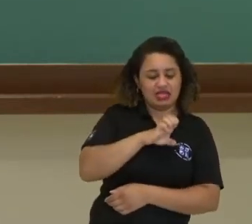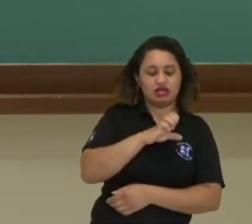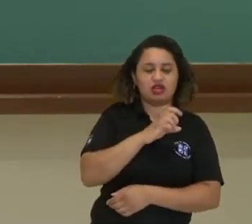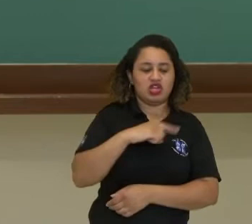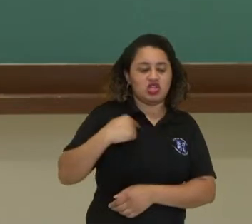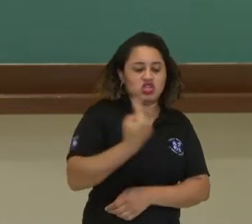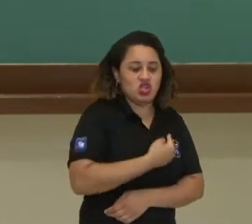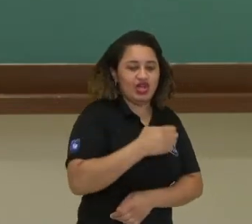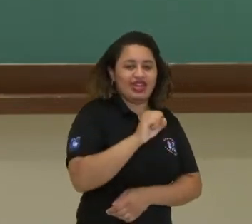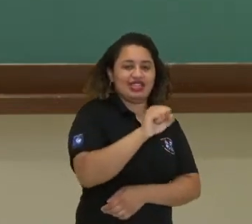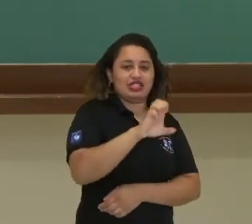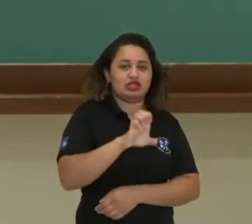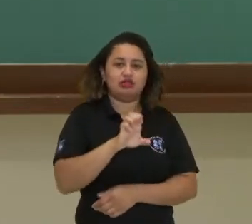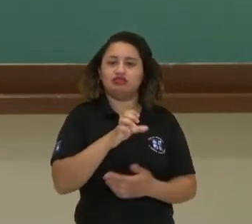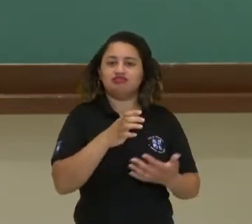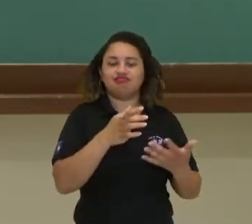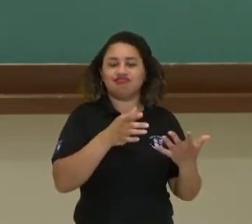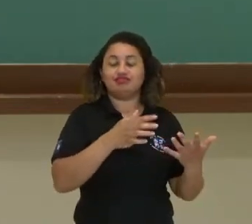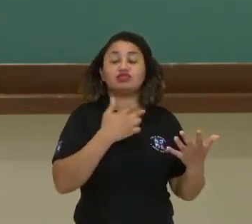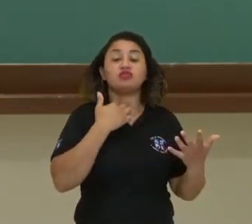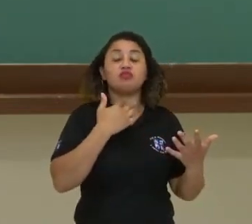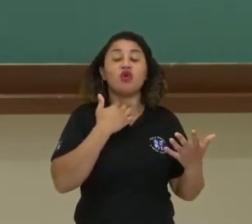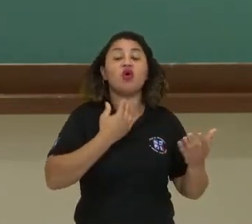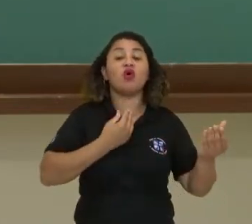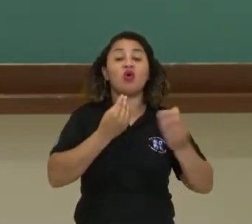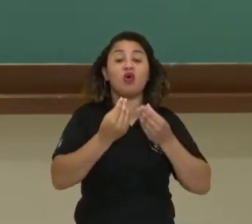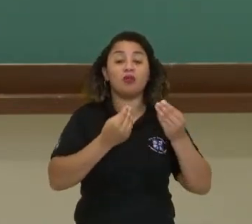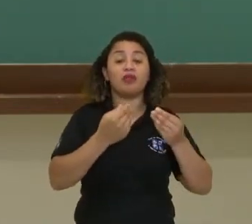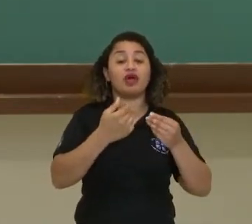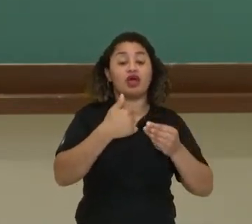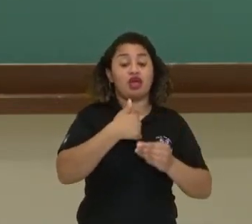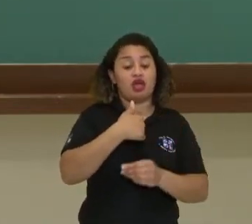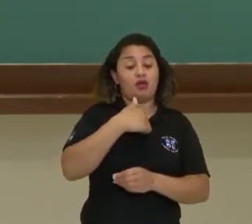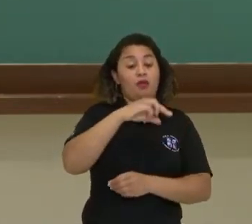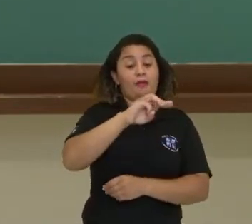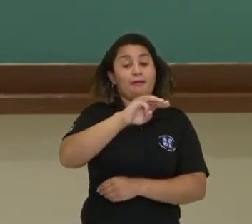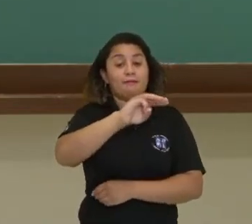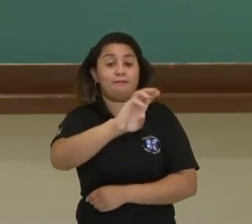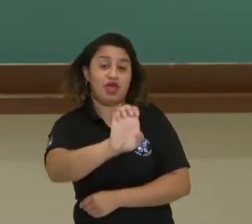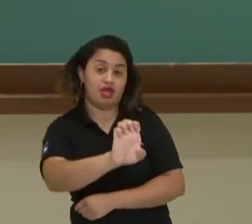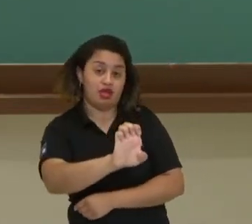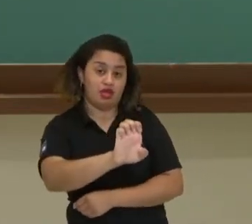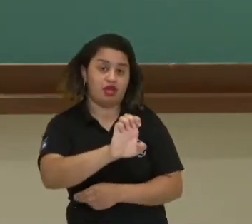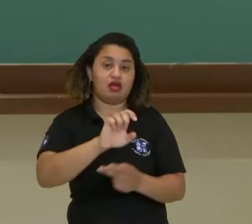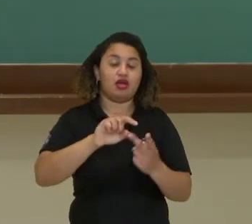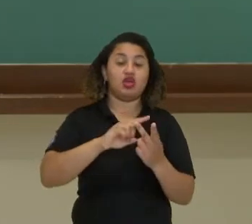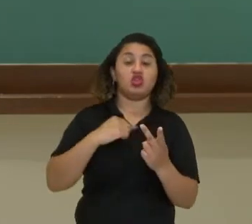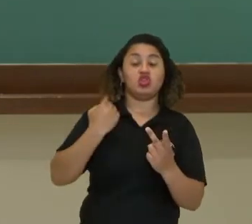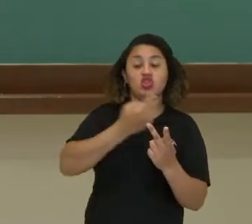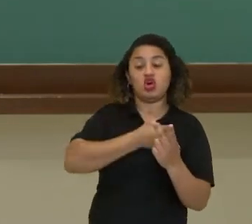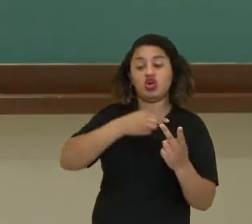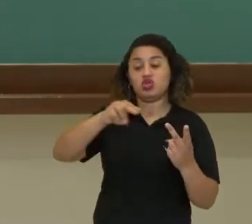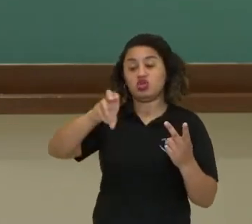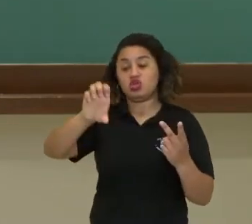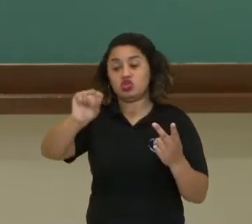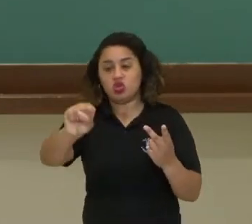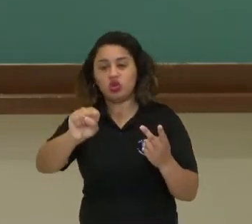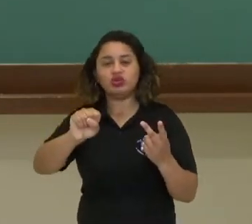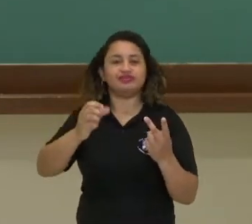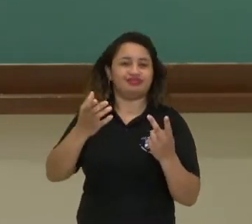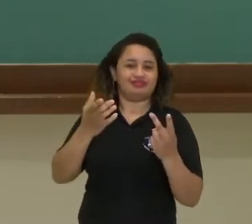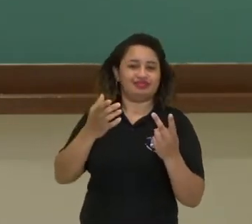machucando não E como que se diz a norma culta eu me machuquei nosso nos